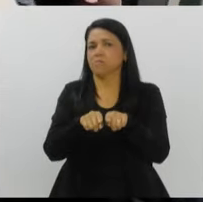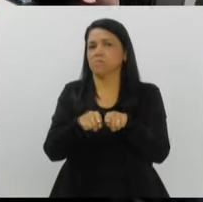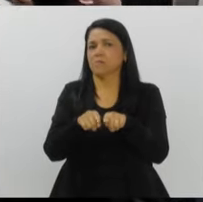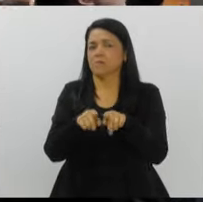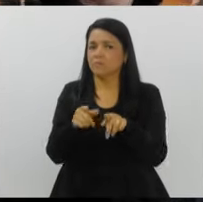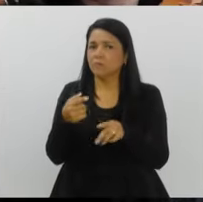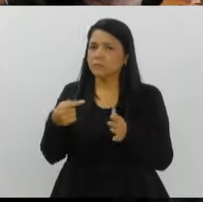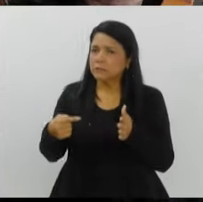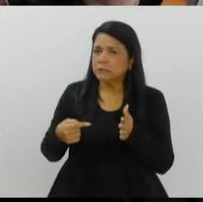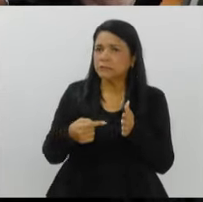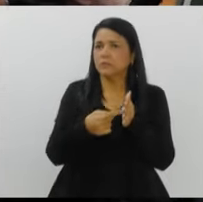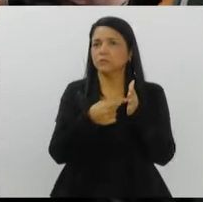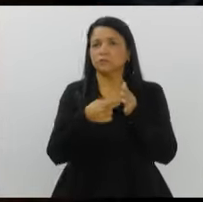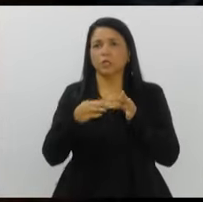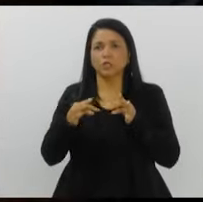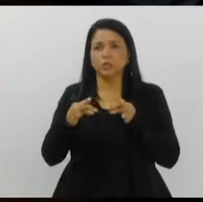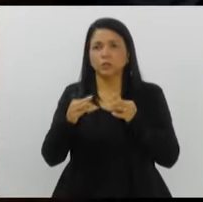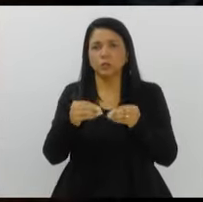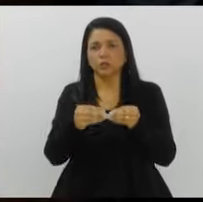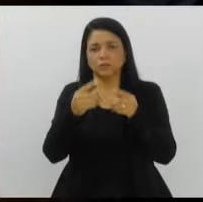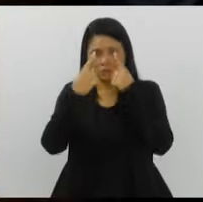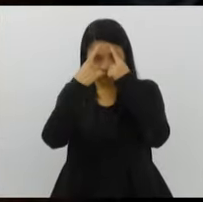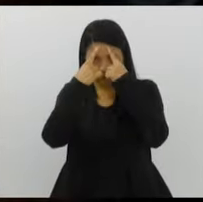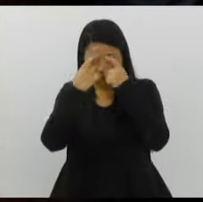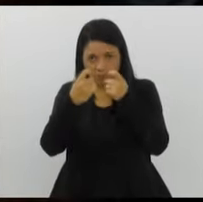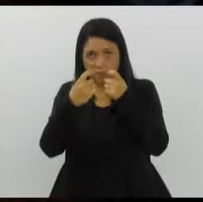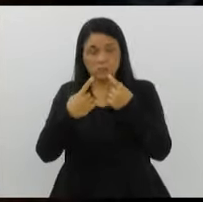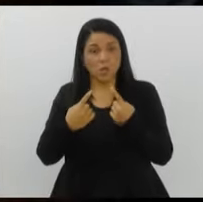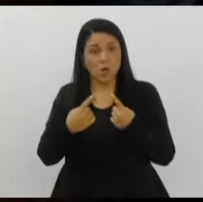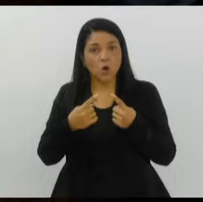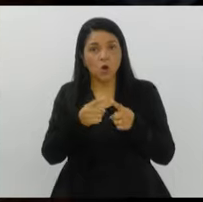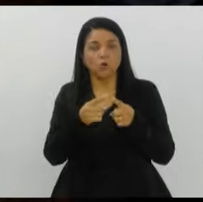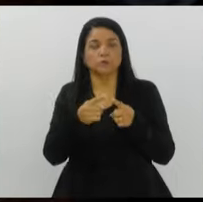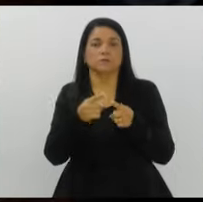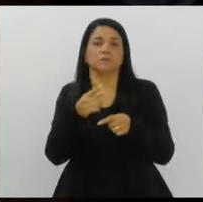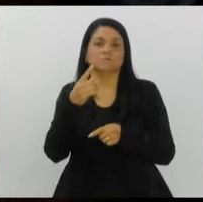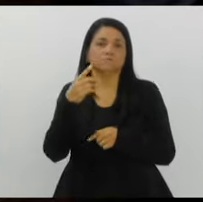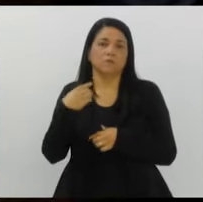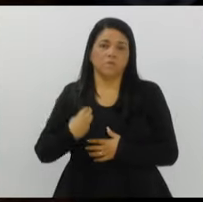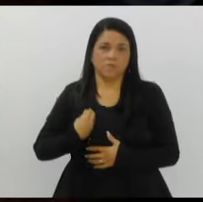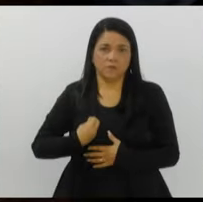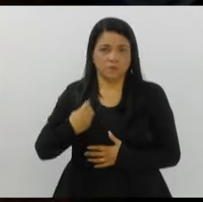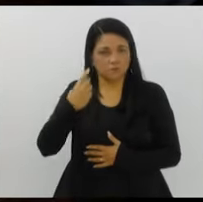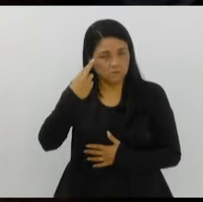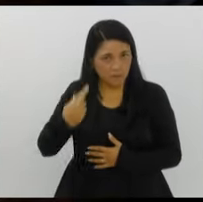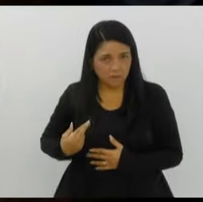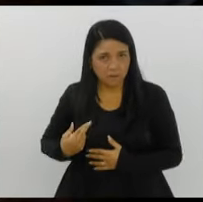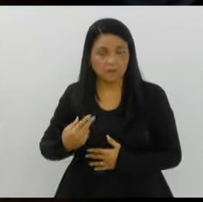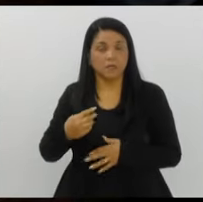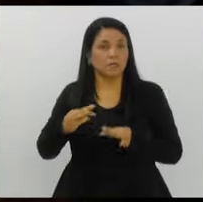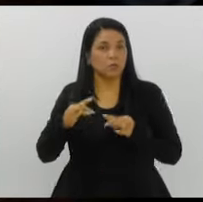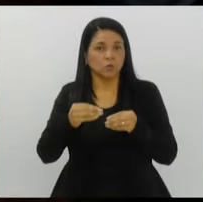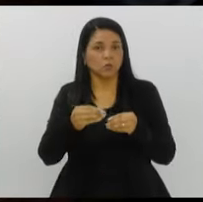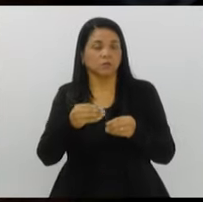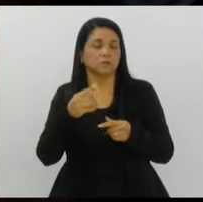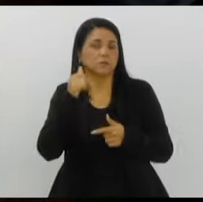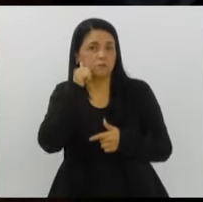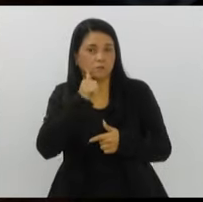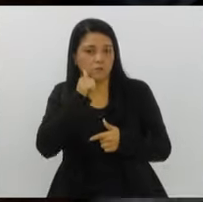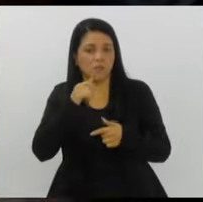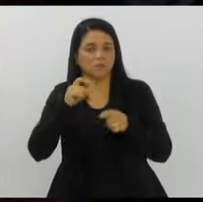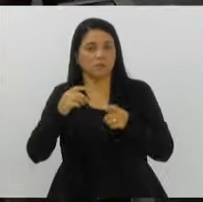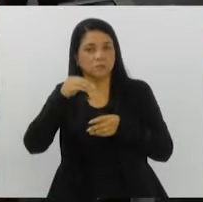vamos denunciar toda e qualquer violência que seja praticada contra você e contra qualquer mulher nesse parlamento e lá fora